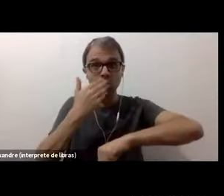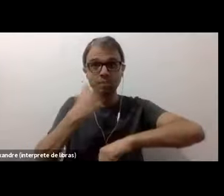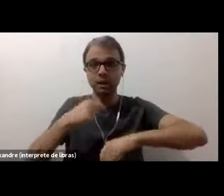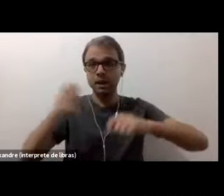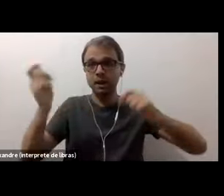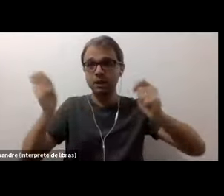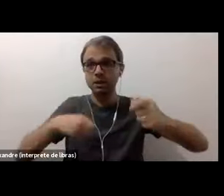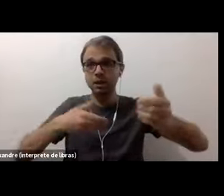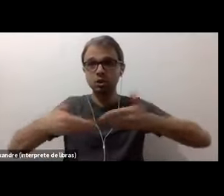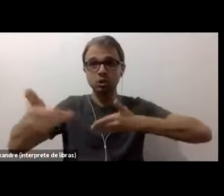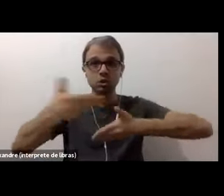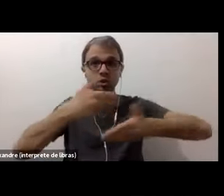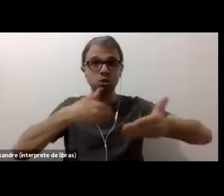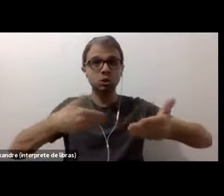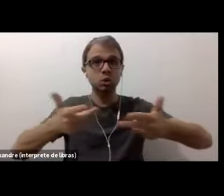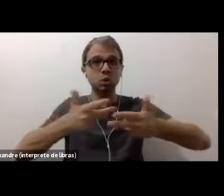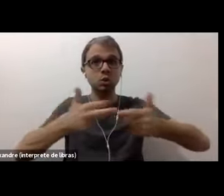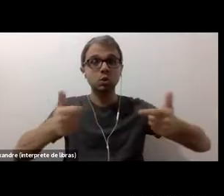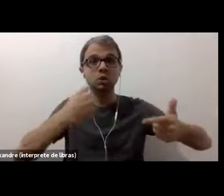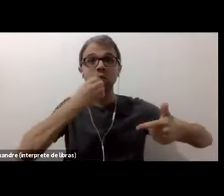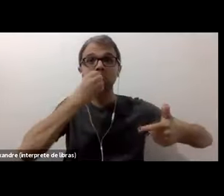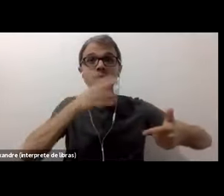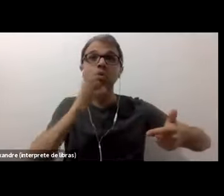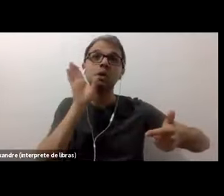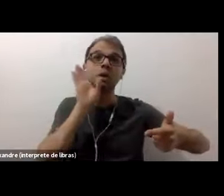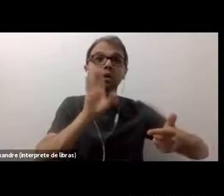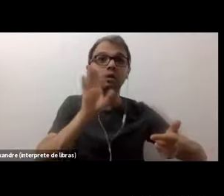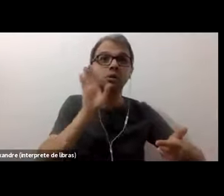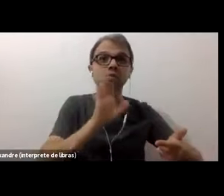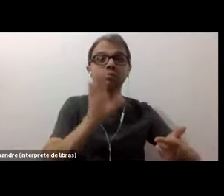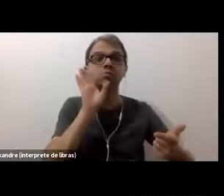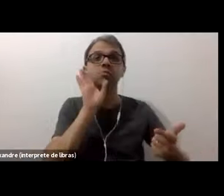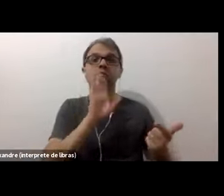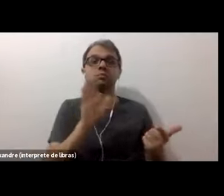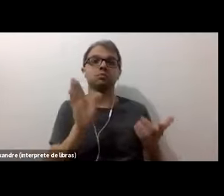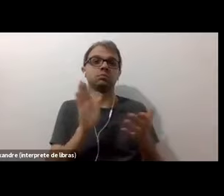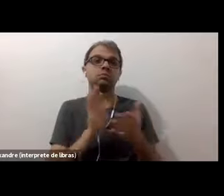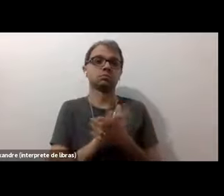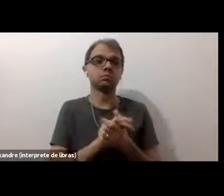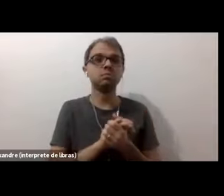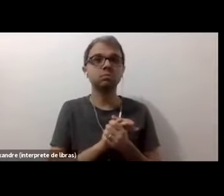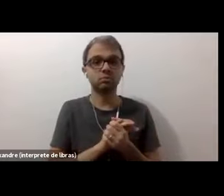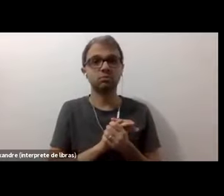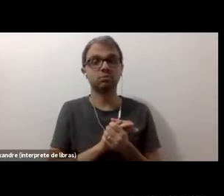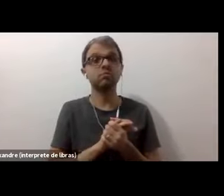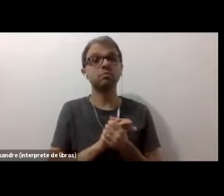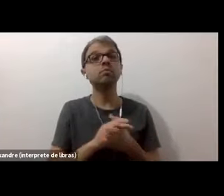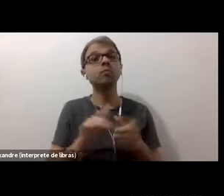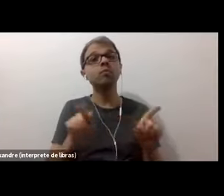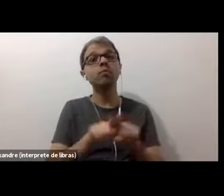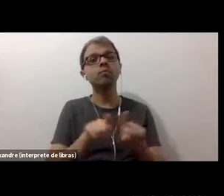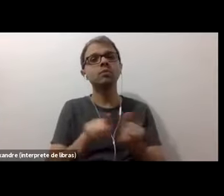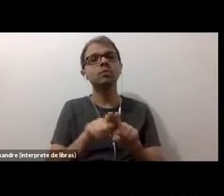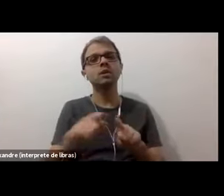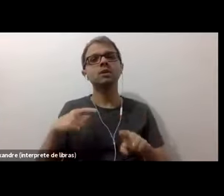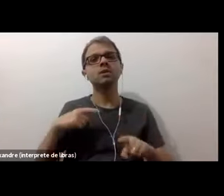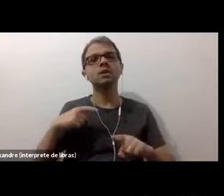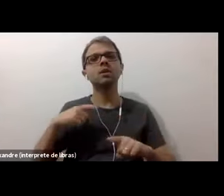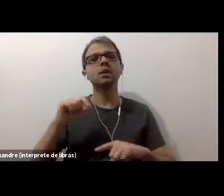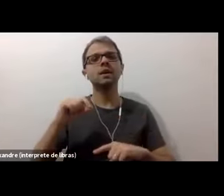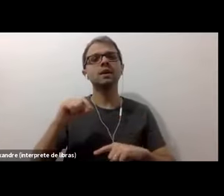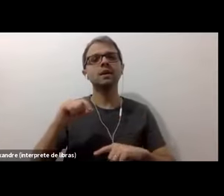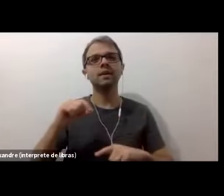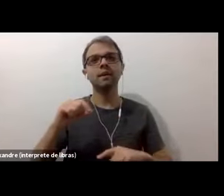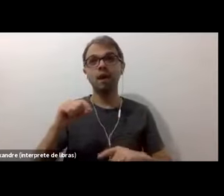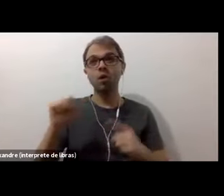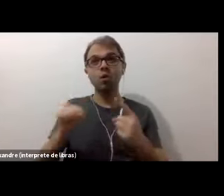alegres, partilham também situações que precisam ser resolvidas e também está ali dentro dessa ideia de pertencimento. Isso ajuda